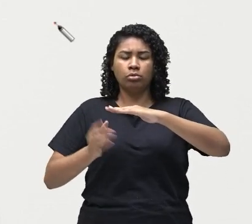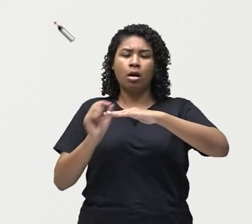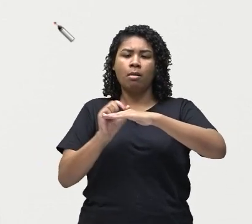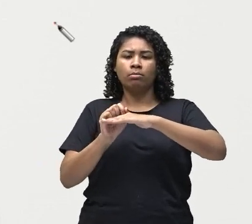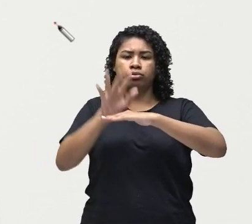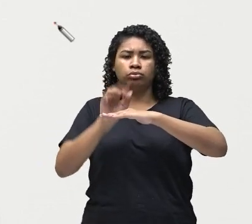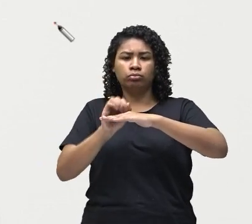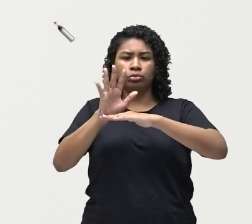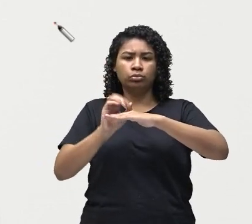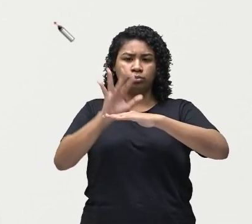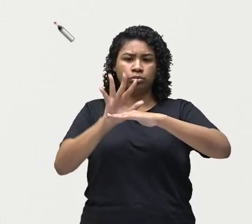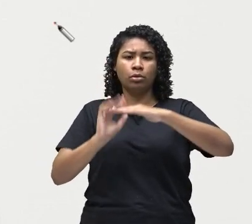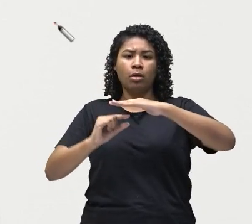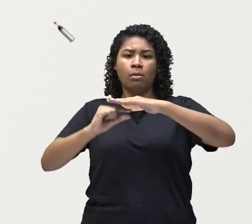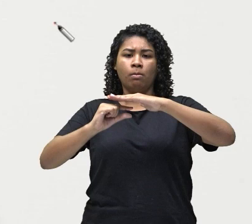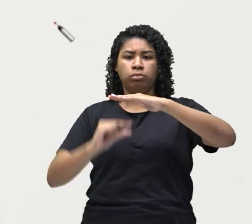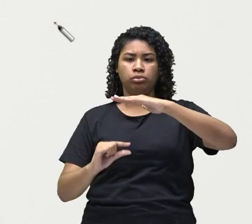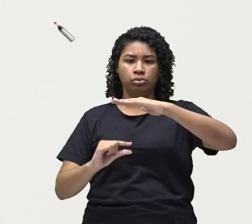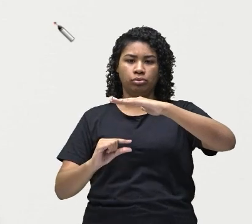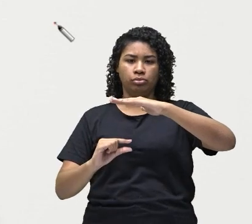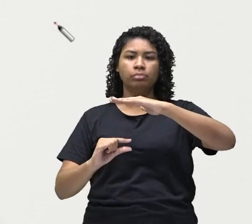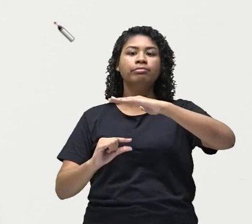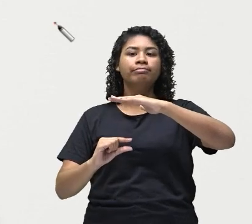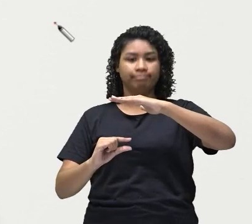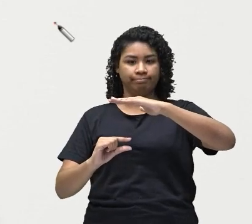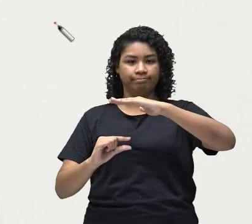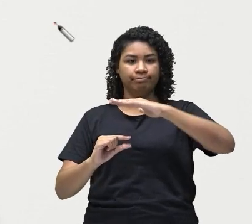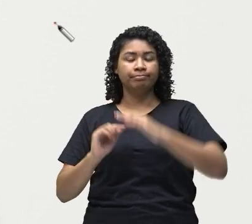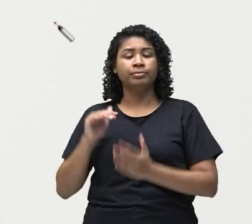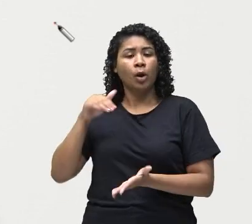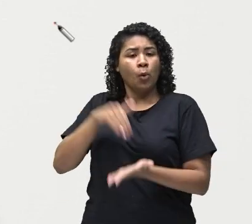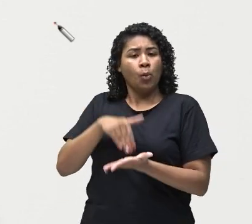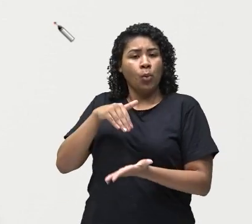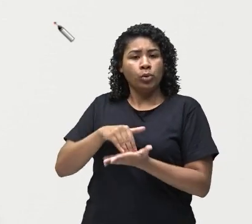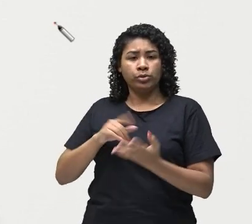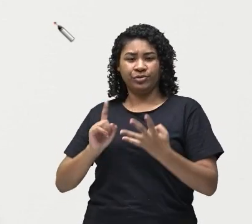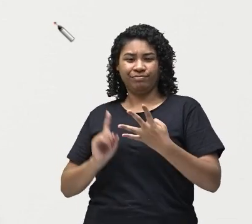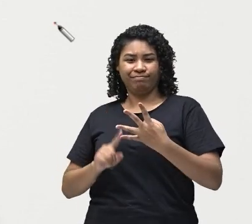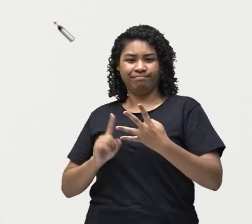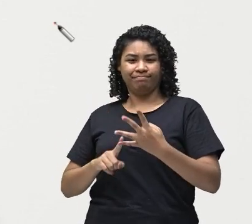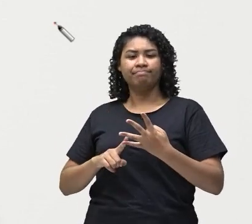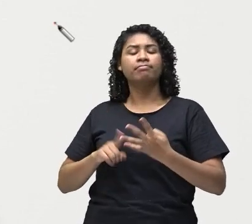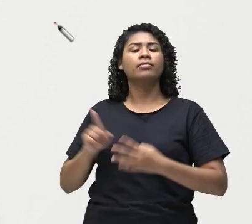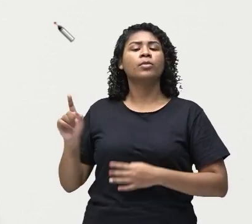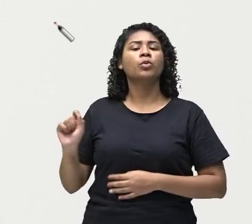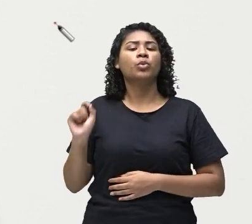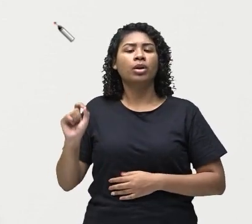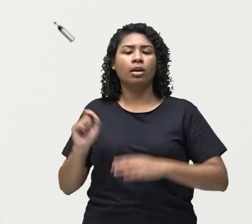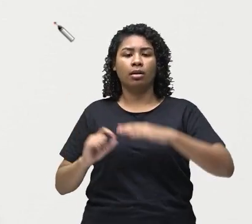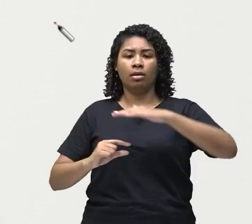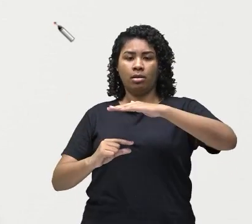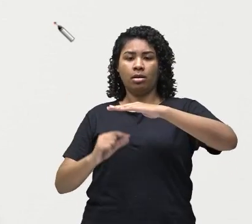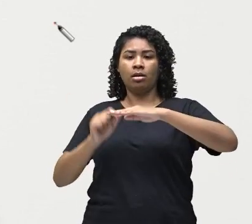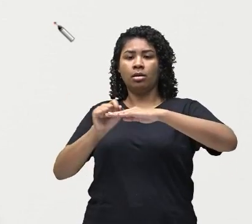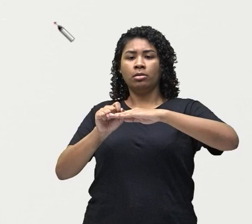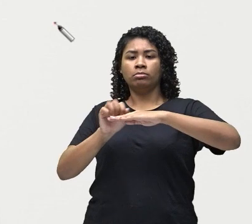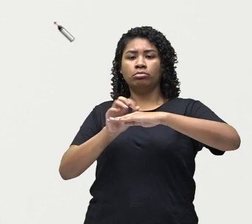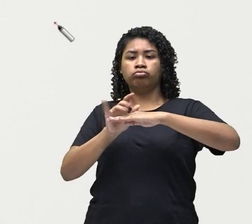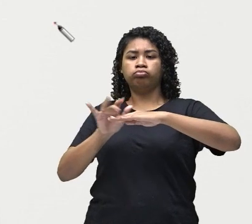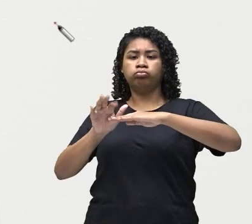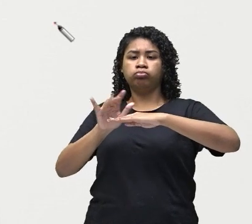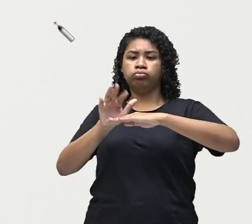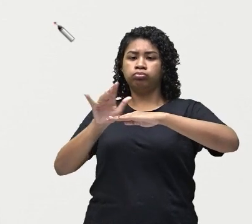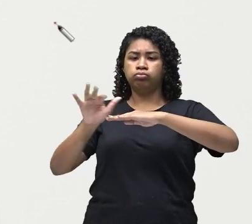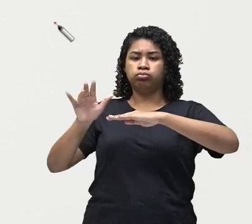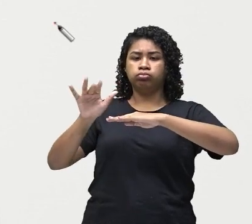tempo que é o último tempo depois que acontece o processo de combustão é o escape né então no escape